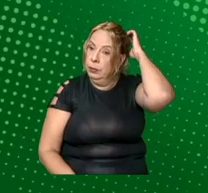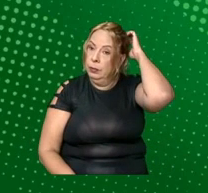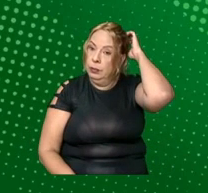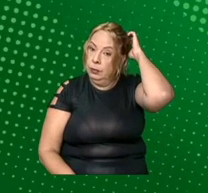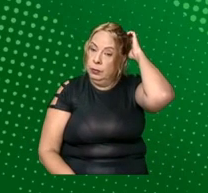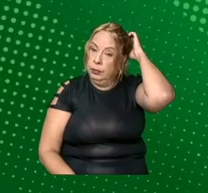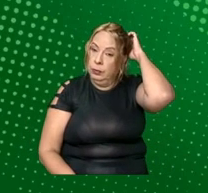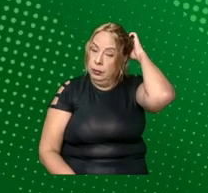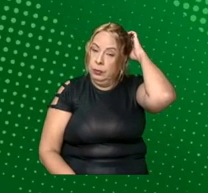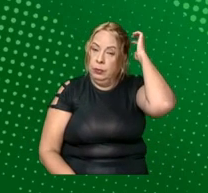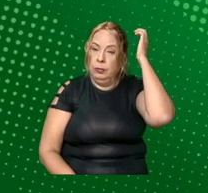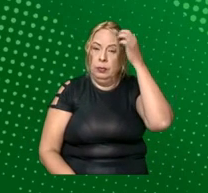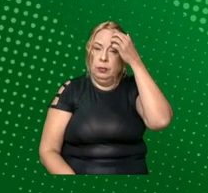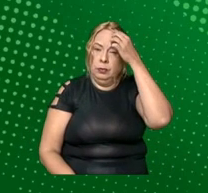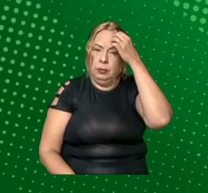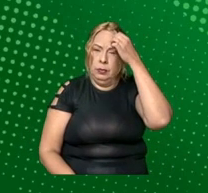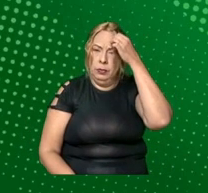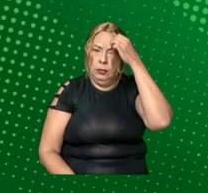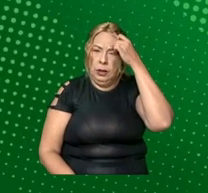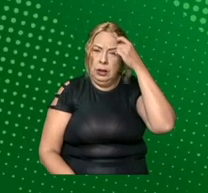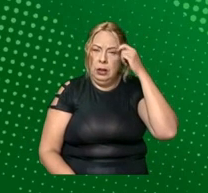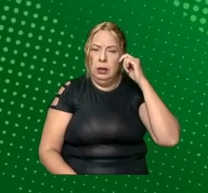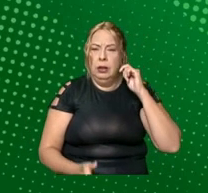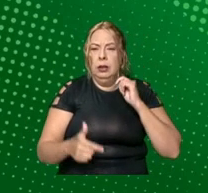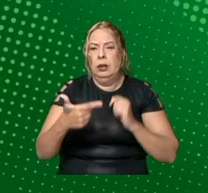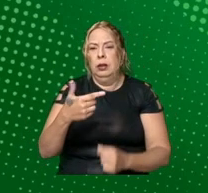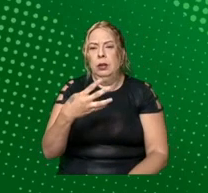aqui, acho que é Normélia, né? Olha aqui, ó,